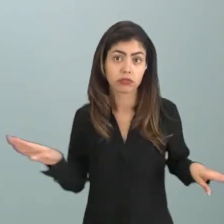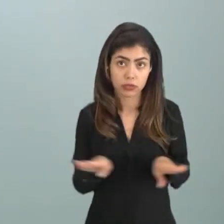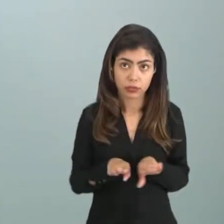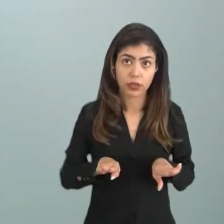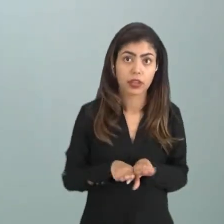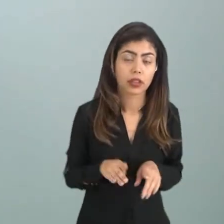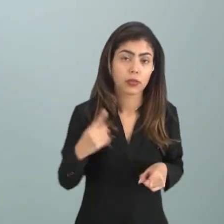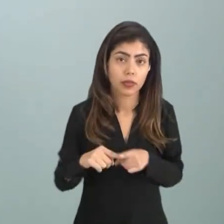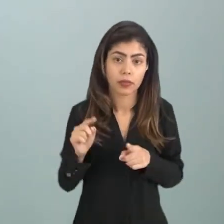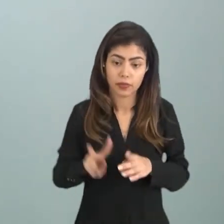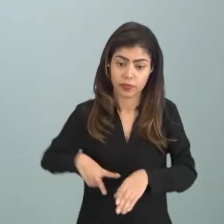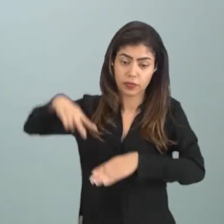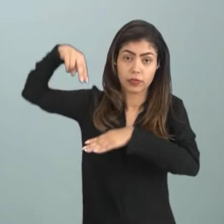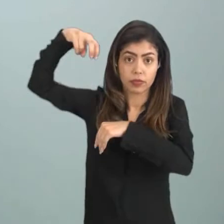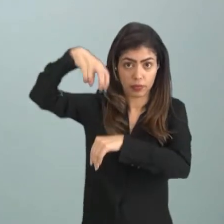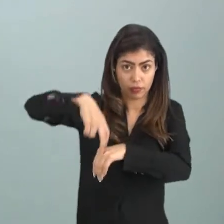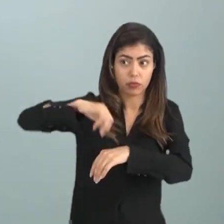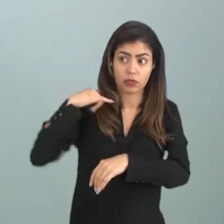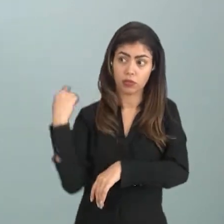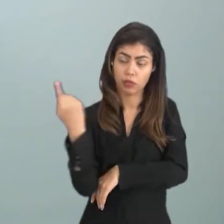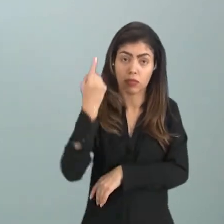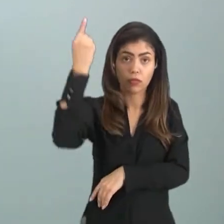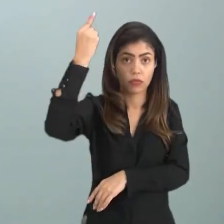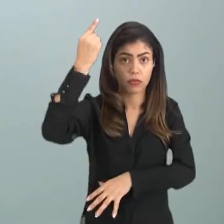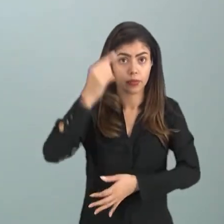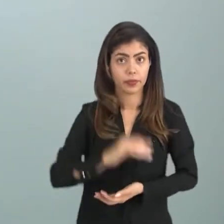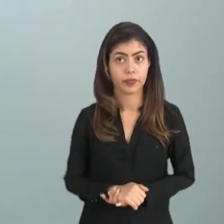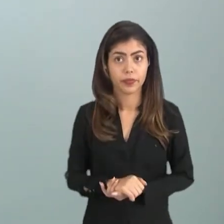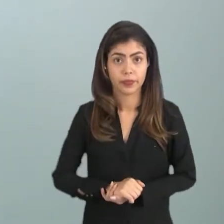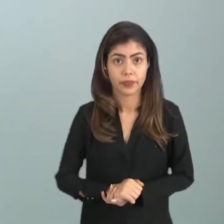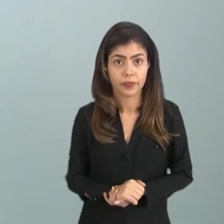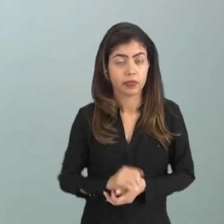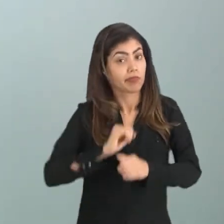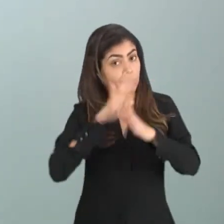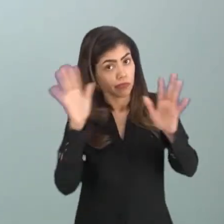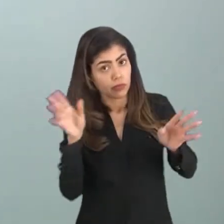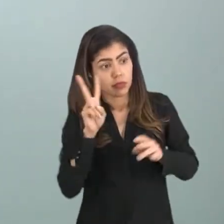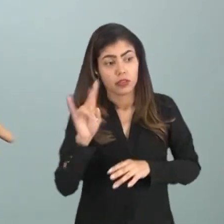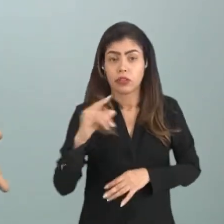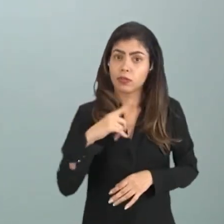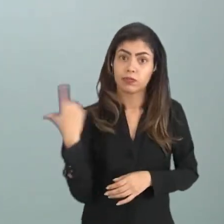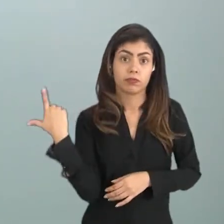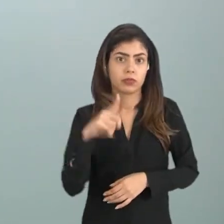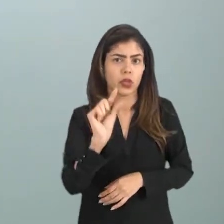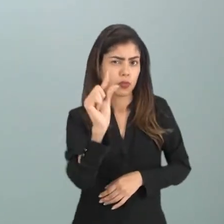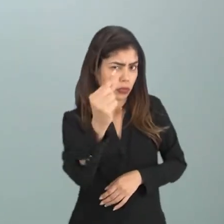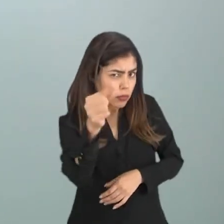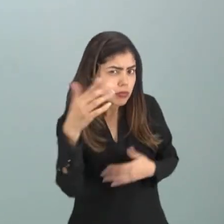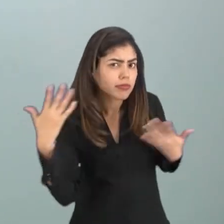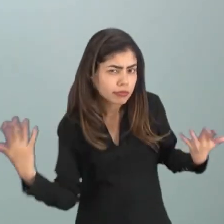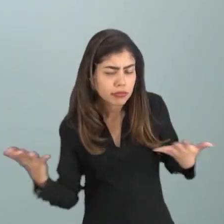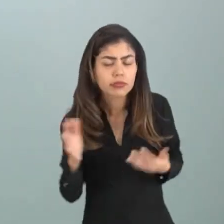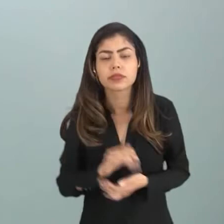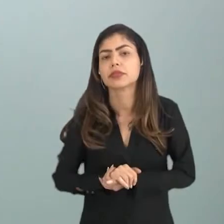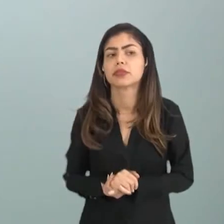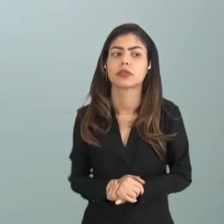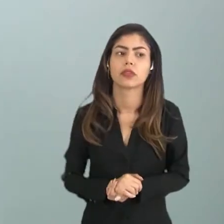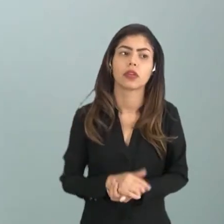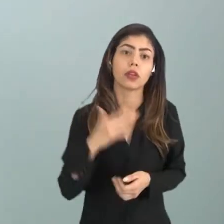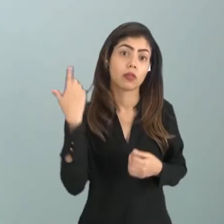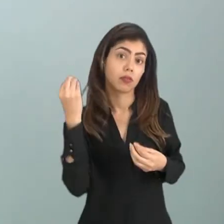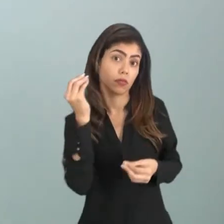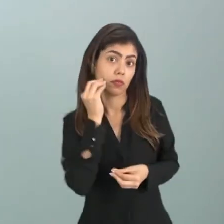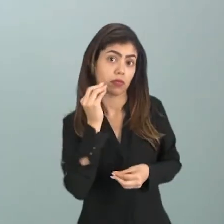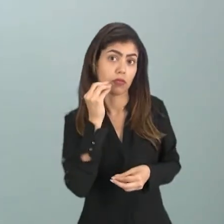gente pula de uma altura muito alta, né? É claro que a gente não vai se machucar pouco, né? Então a gente tenta não